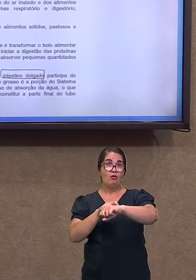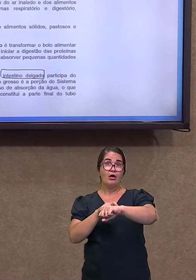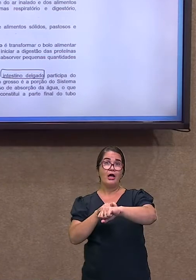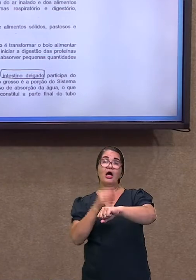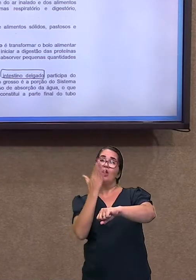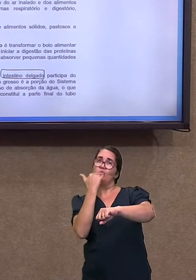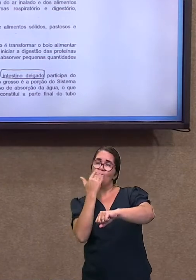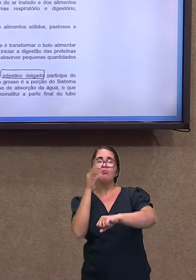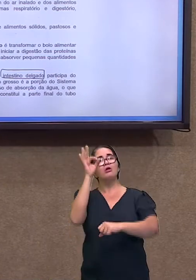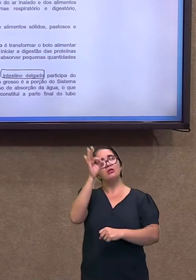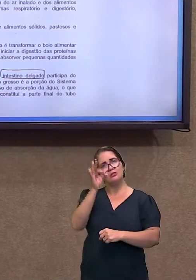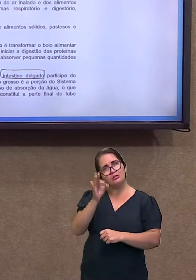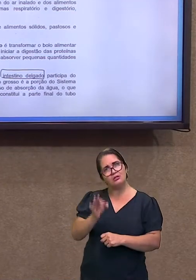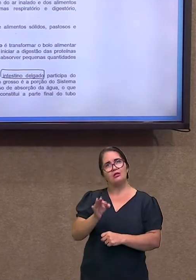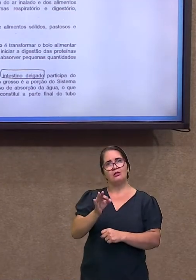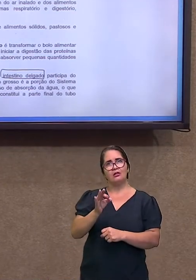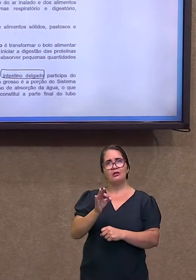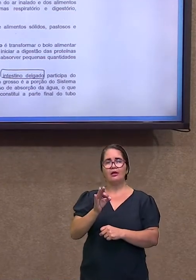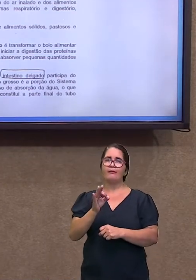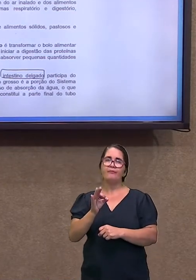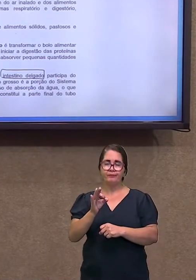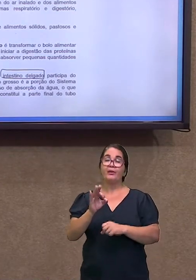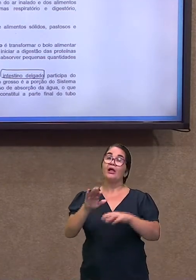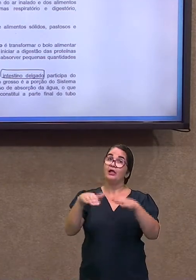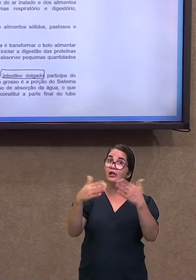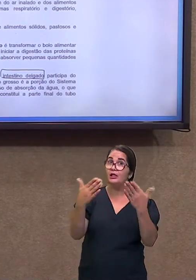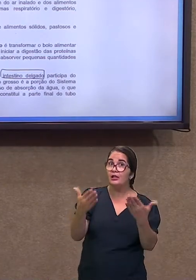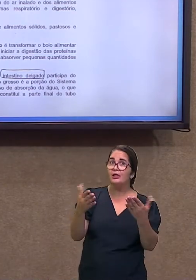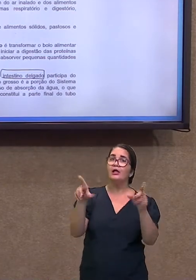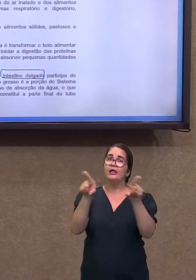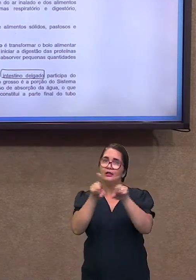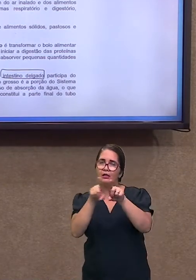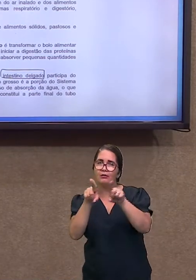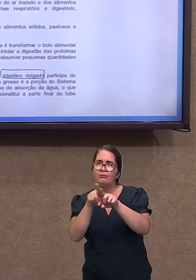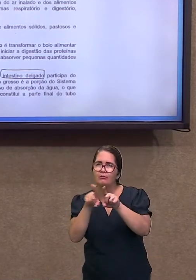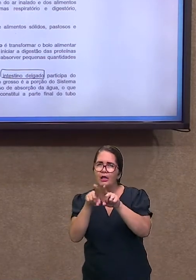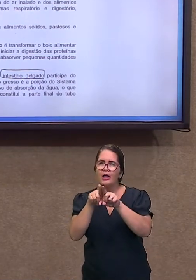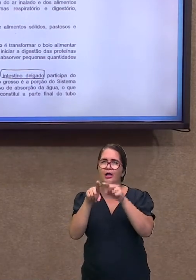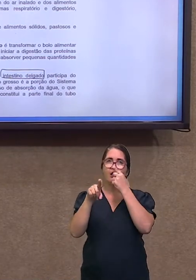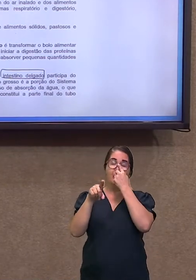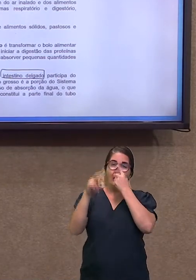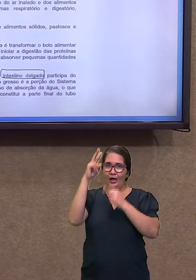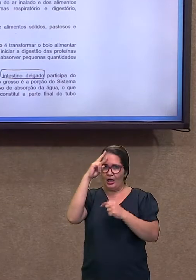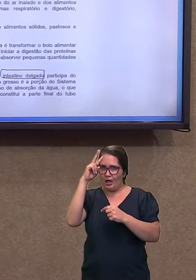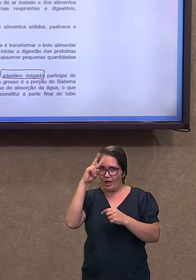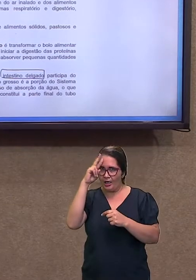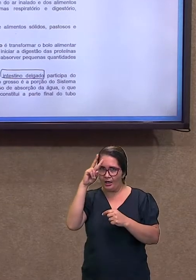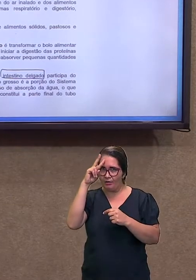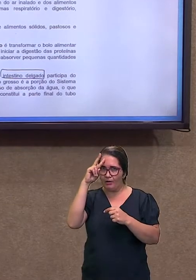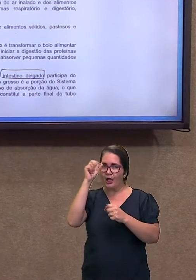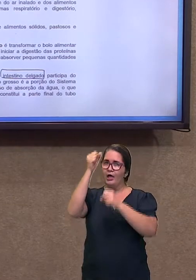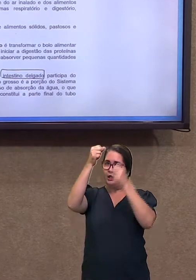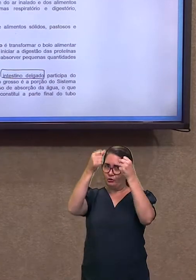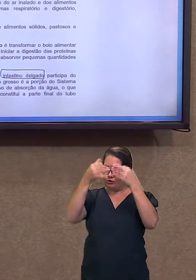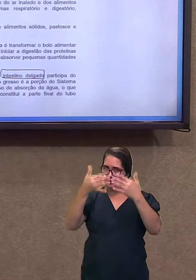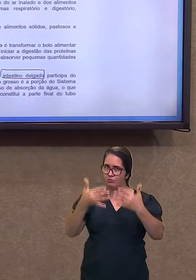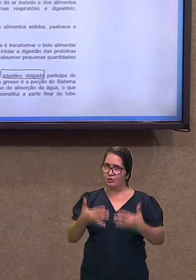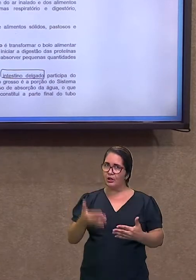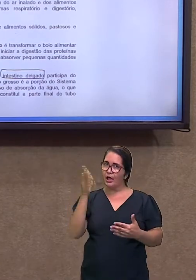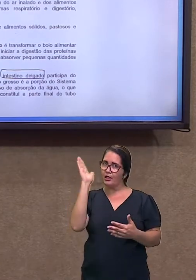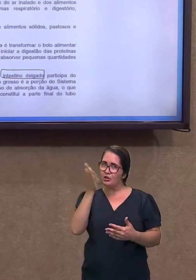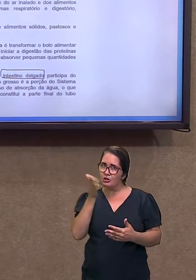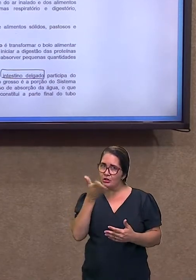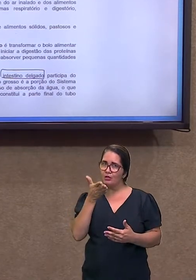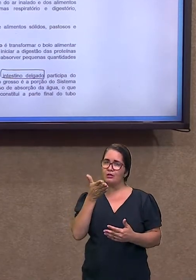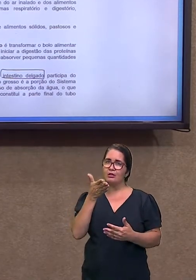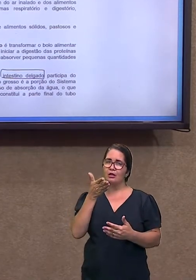da maneira correta, fazendo as refeições, lembra que quando a gente falou lá da importância dos nossos alimentos, que nós